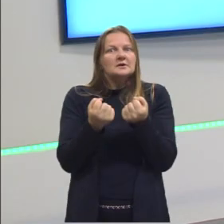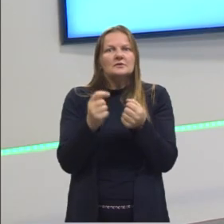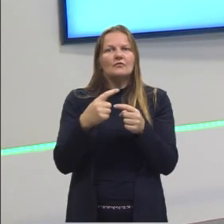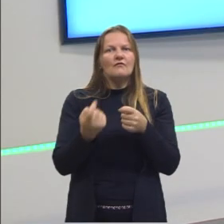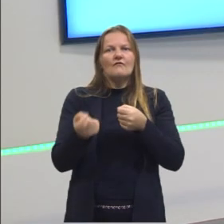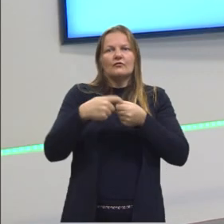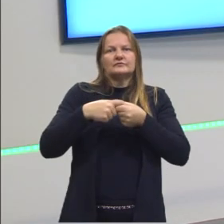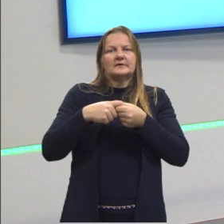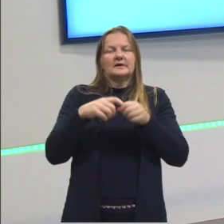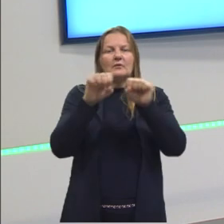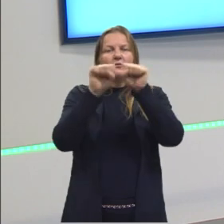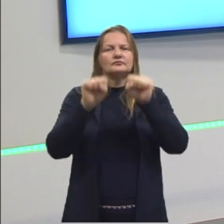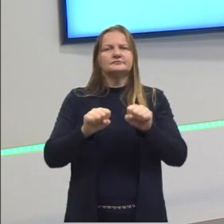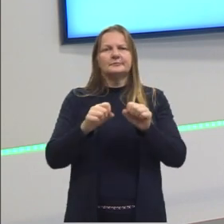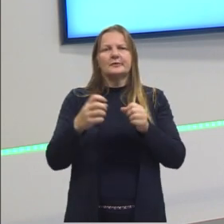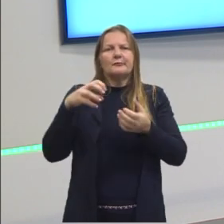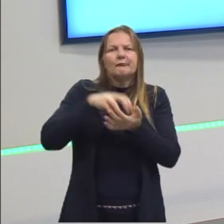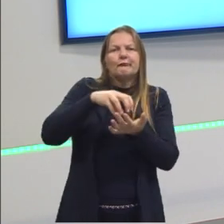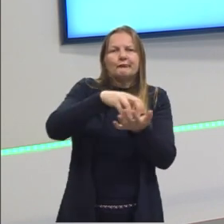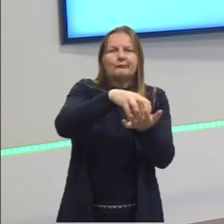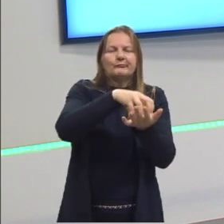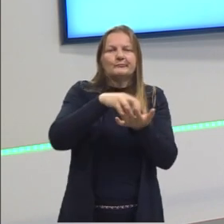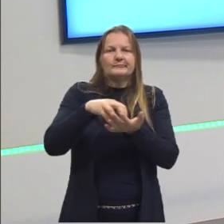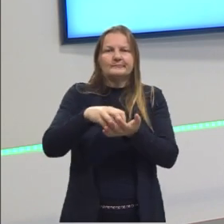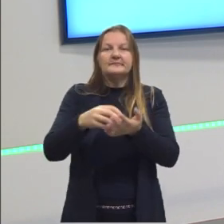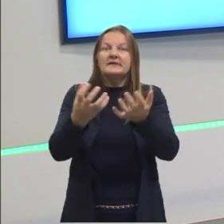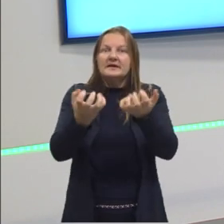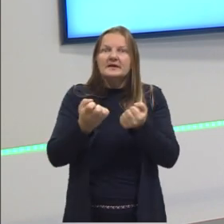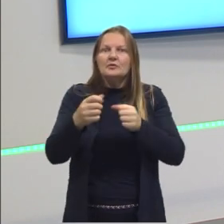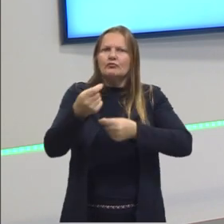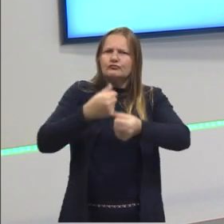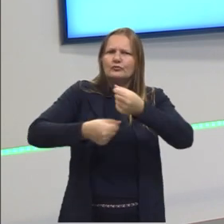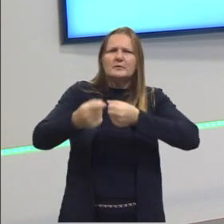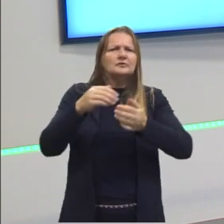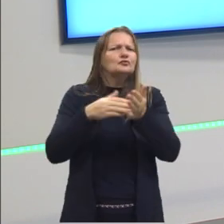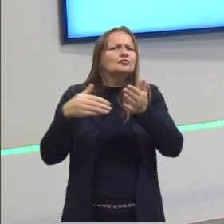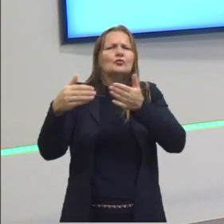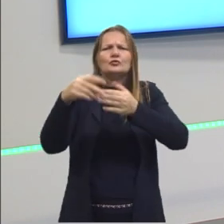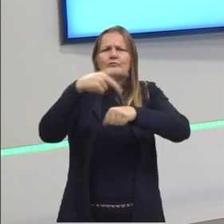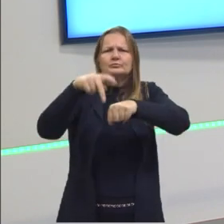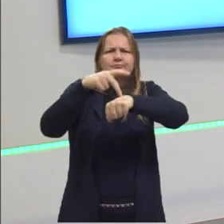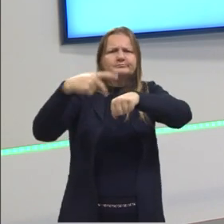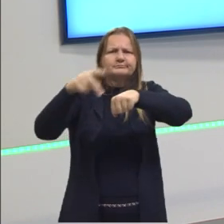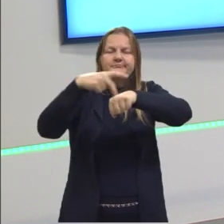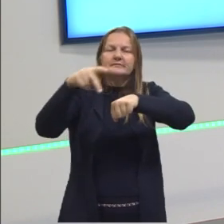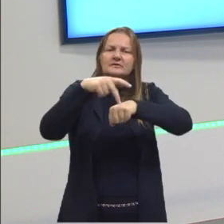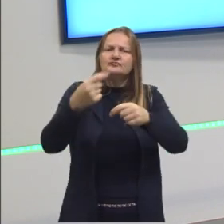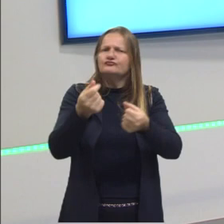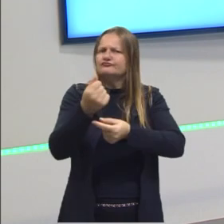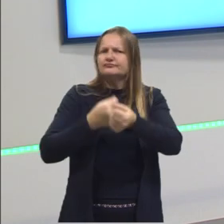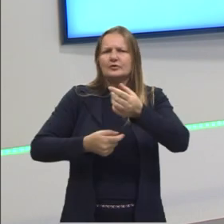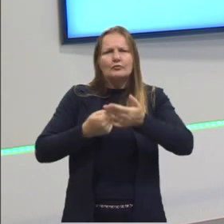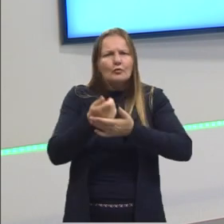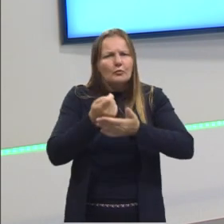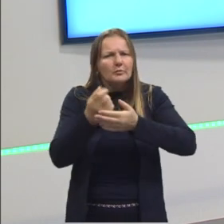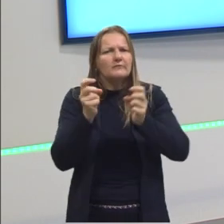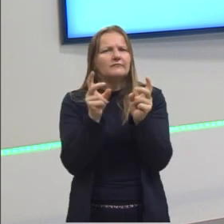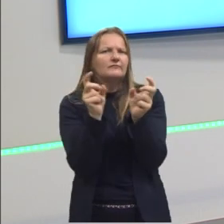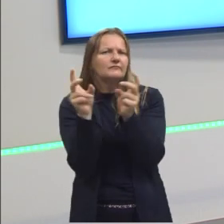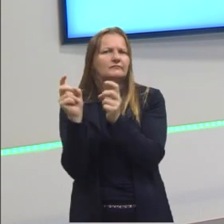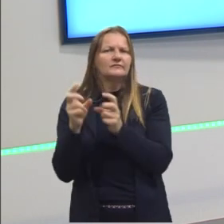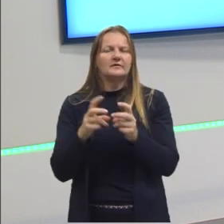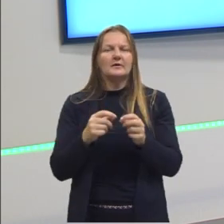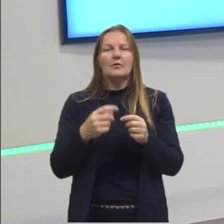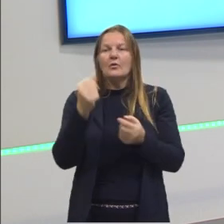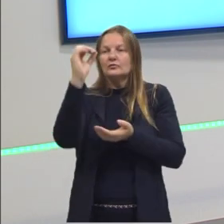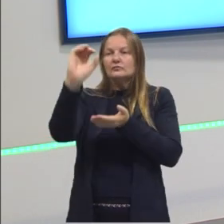aquele antigo status de colônia Eles teriam fazer comércio com todos os países queriam vender os seus produtos para quem pagasse mais